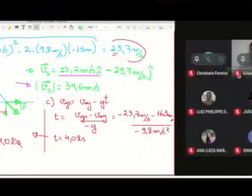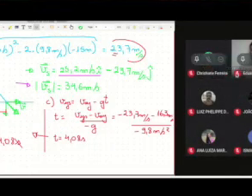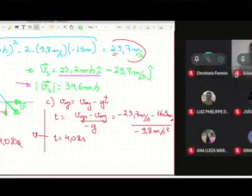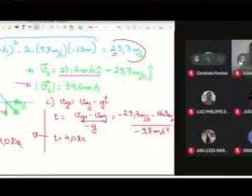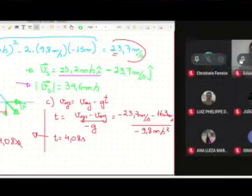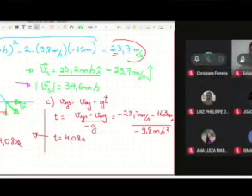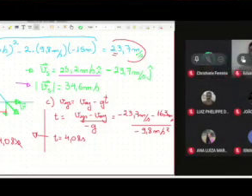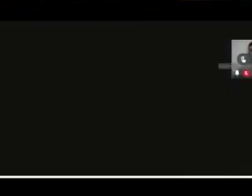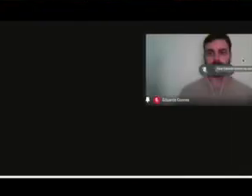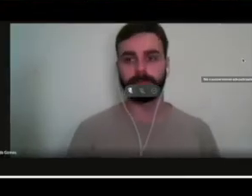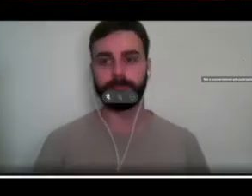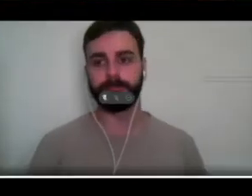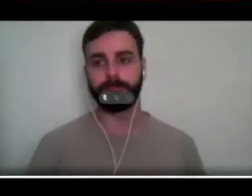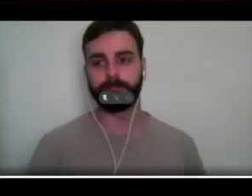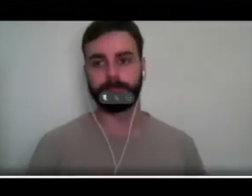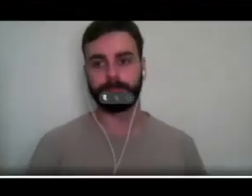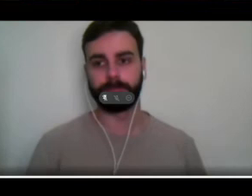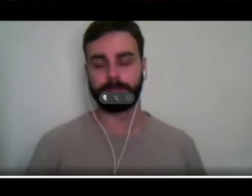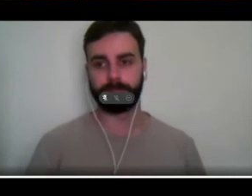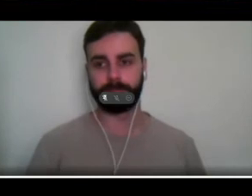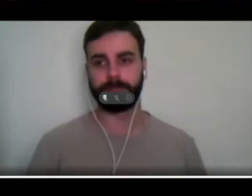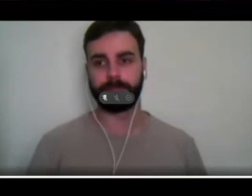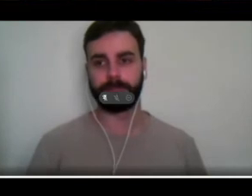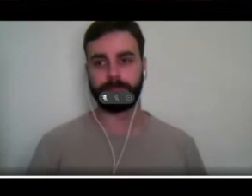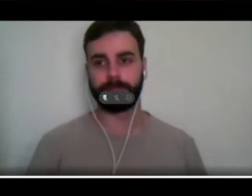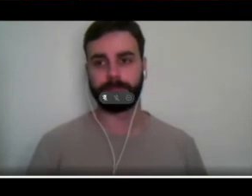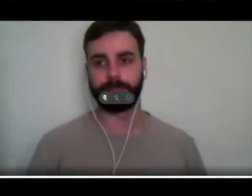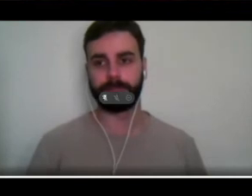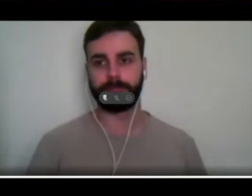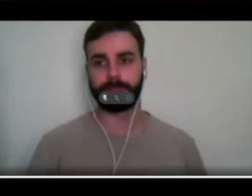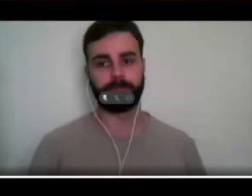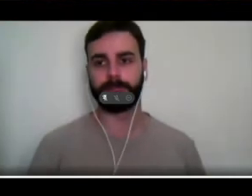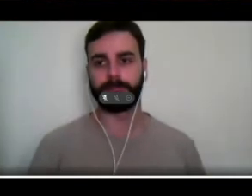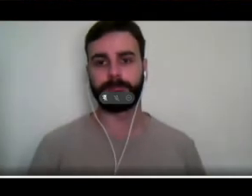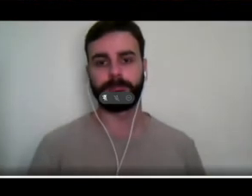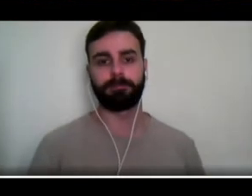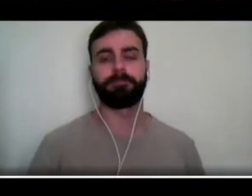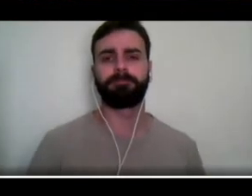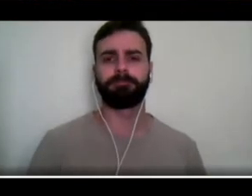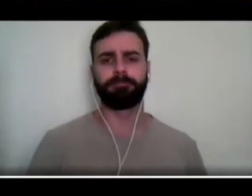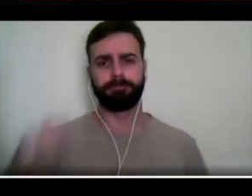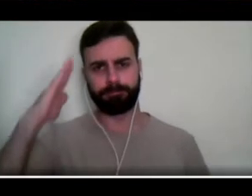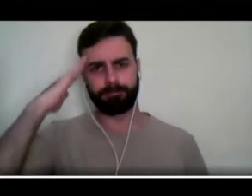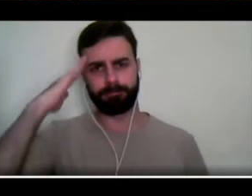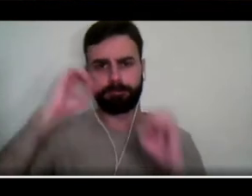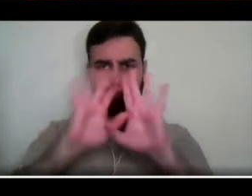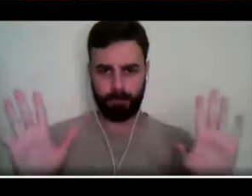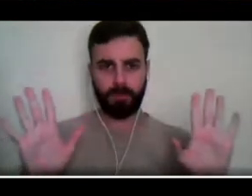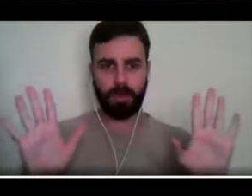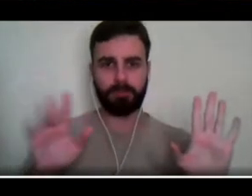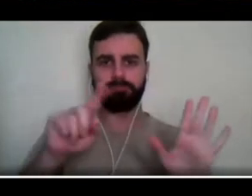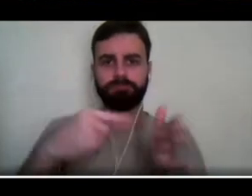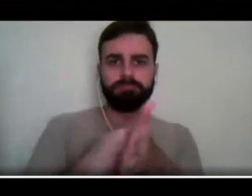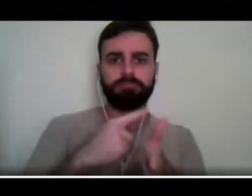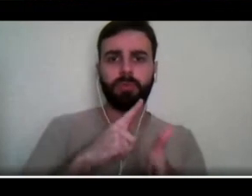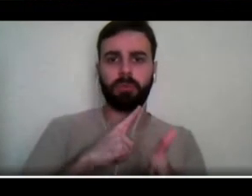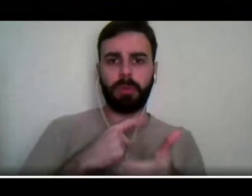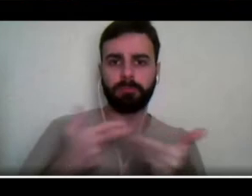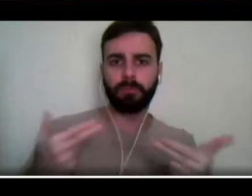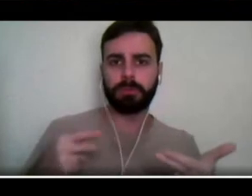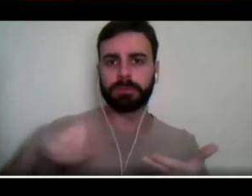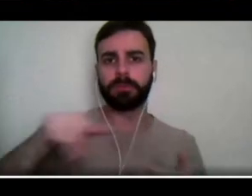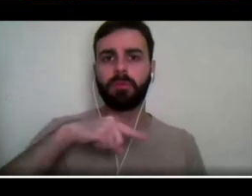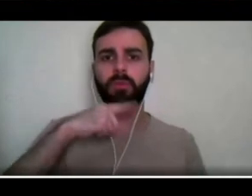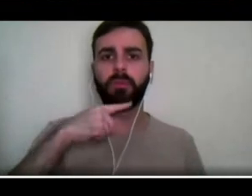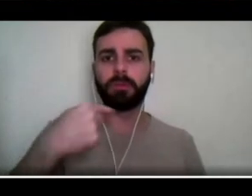Entenderam, gente? Alguma pergunta? em relação ao exercício até agora?